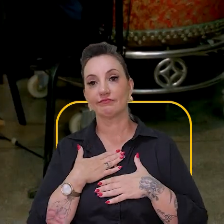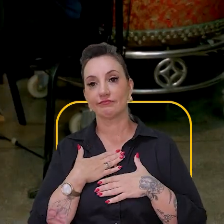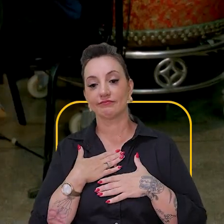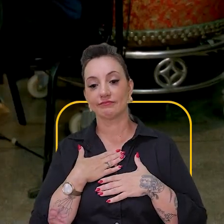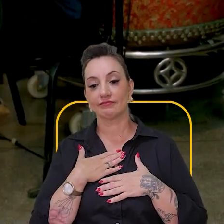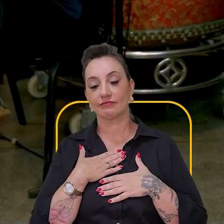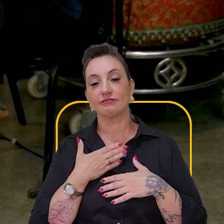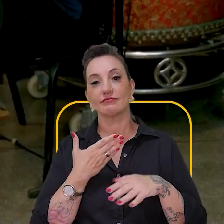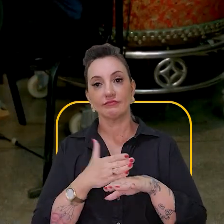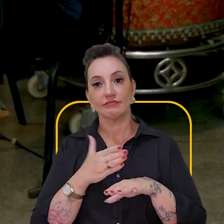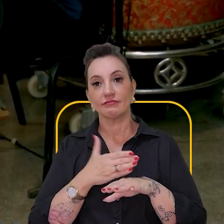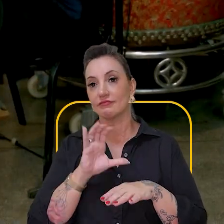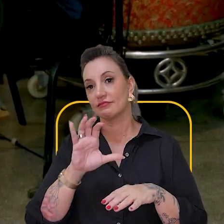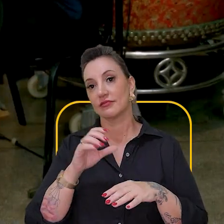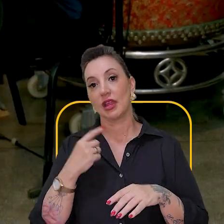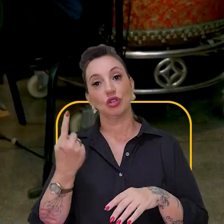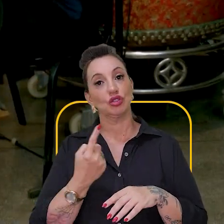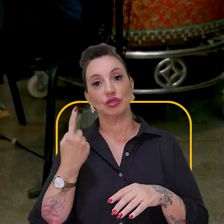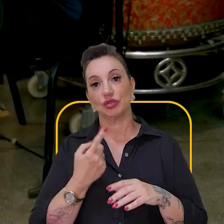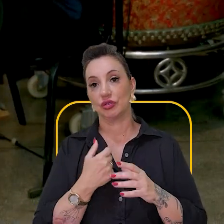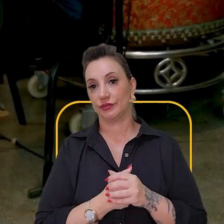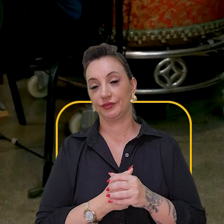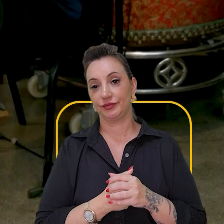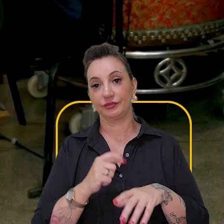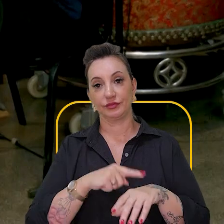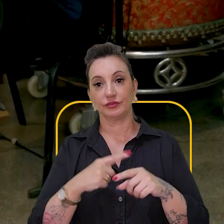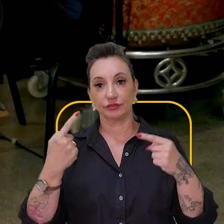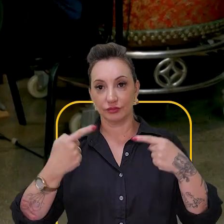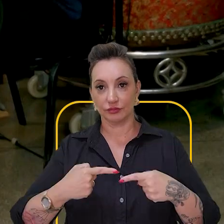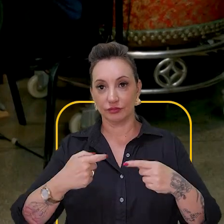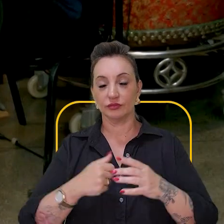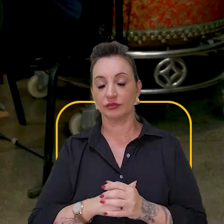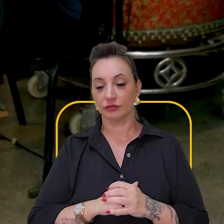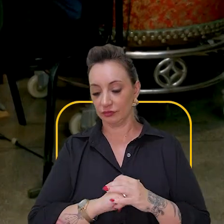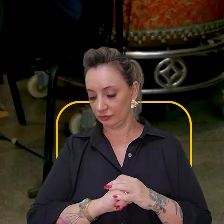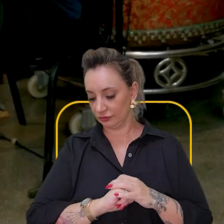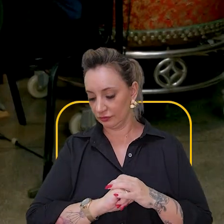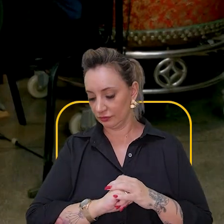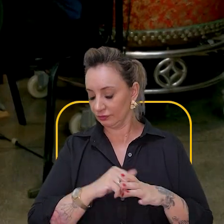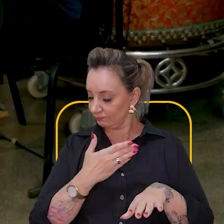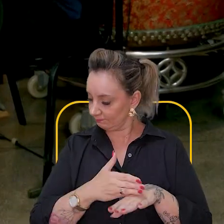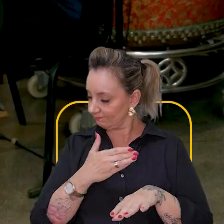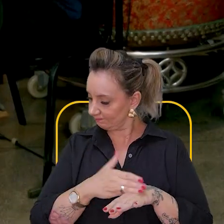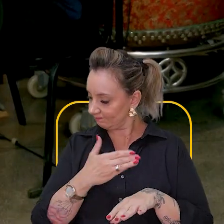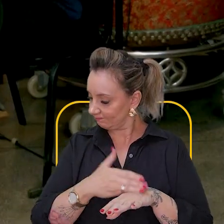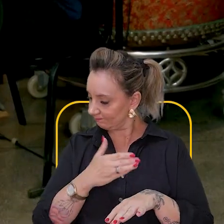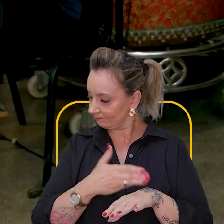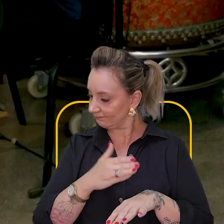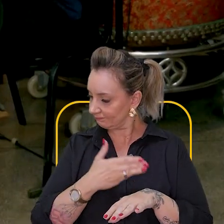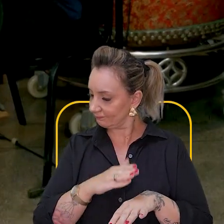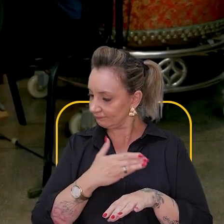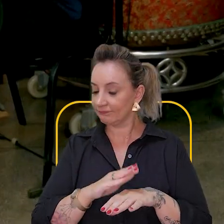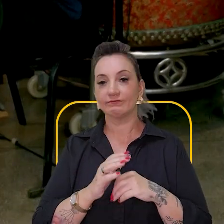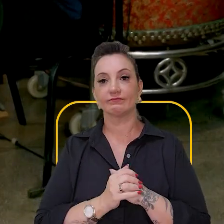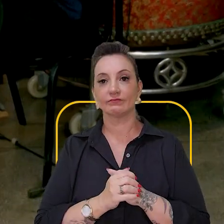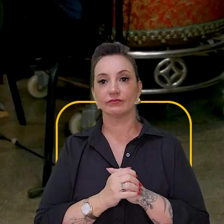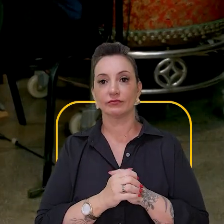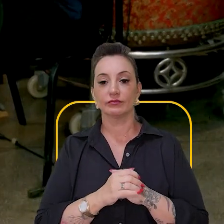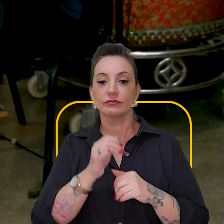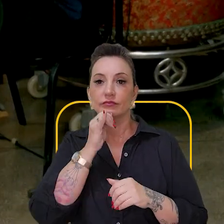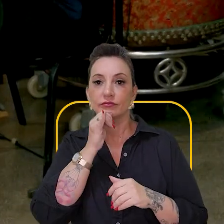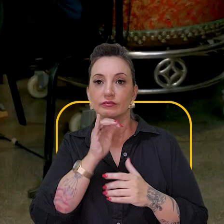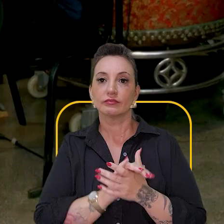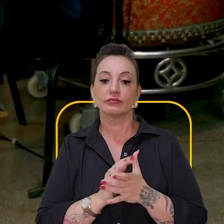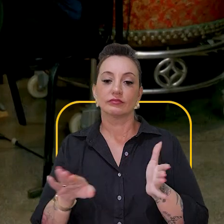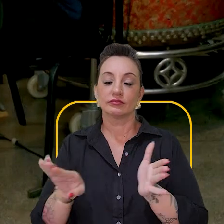eu eu treinava Nesse Ritmo sozinho era época de competição então assim treinava muito mesmo né de